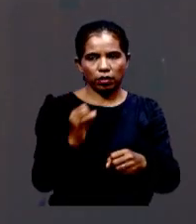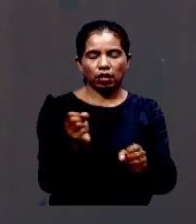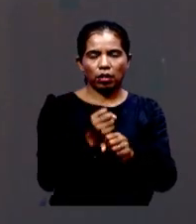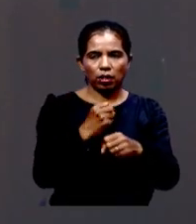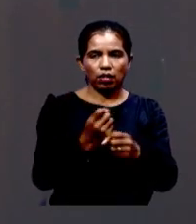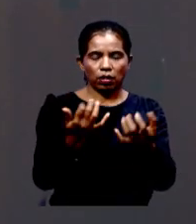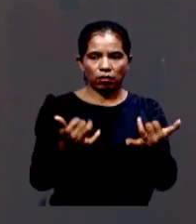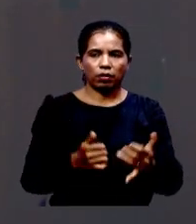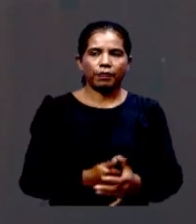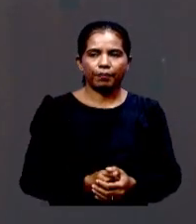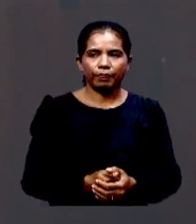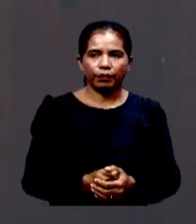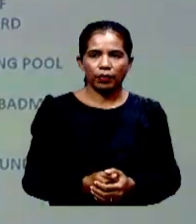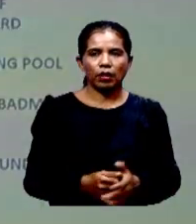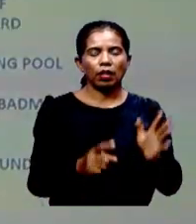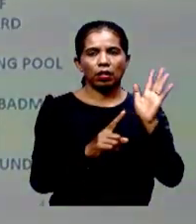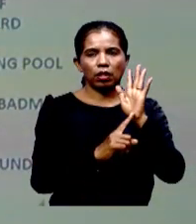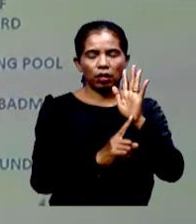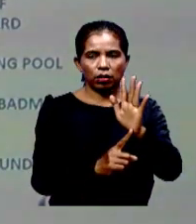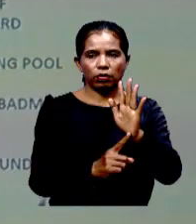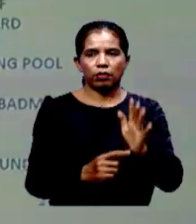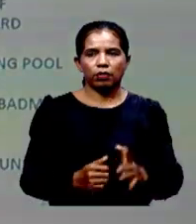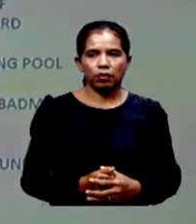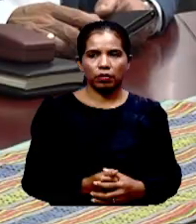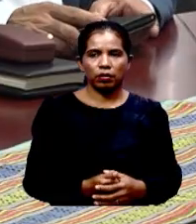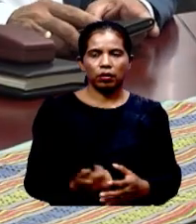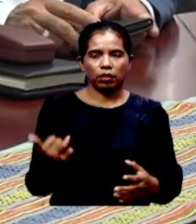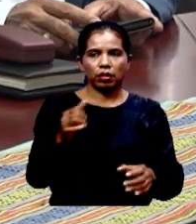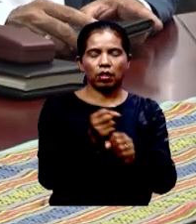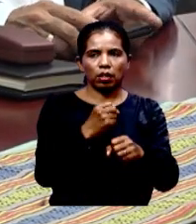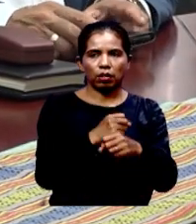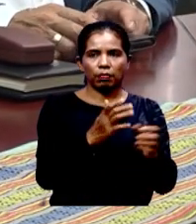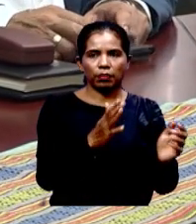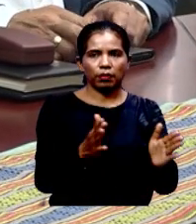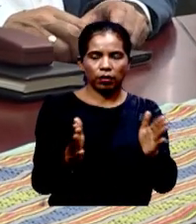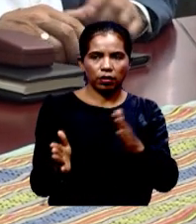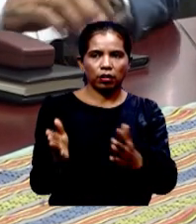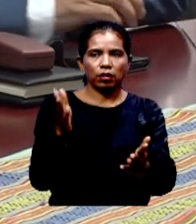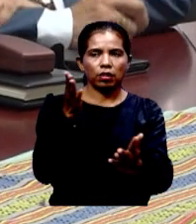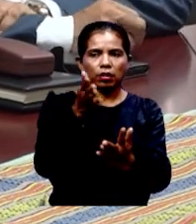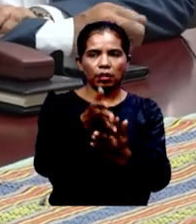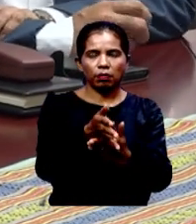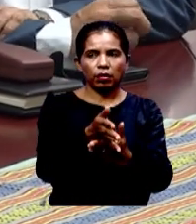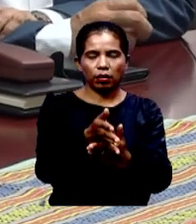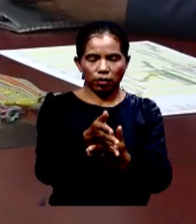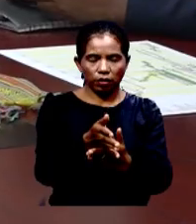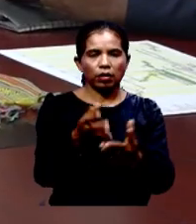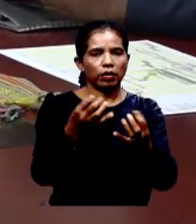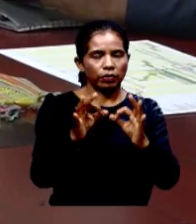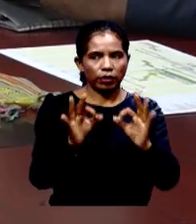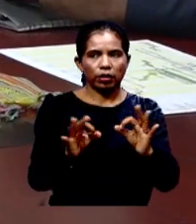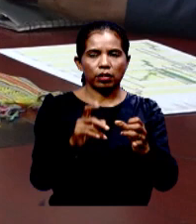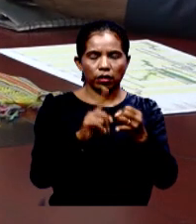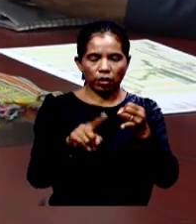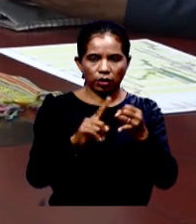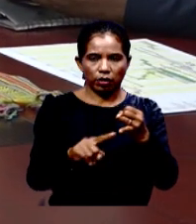uhi idene haturu kata sere halo hela preparação ida tama na ihe fase final